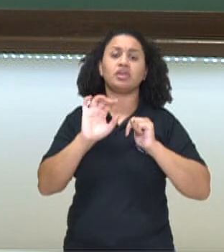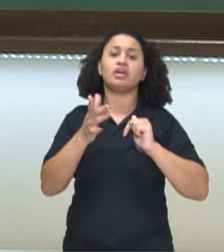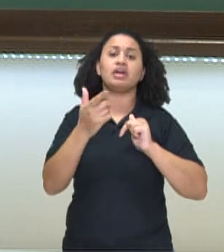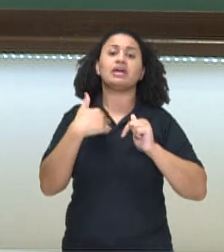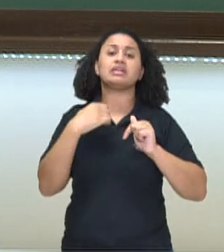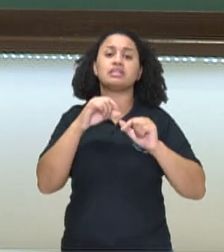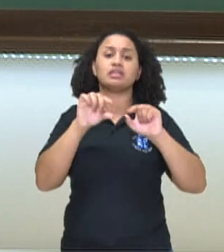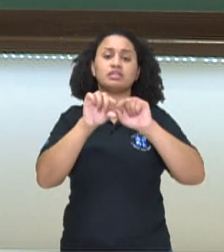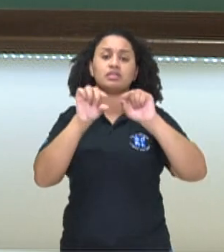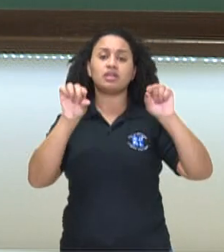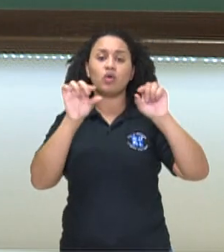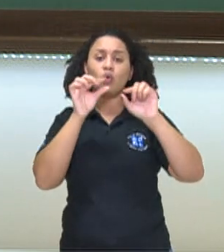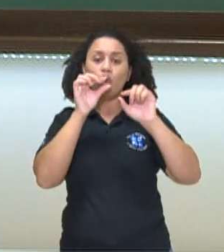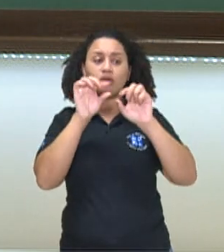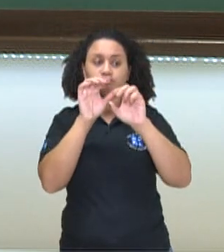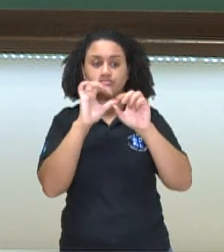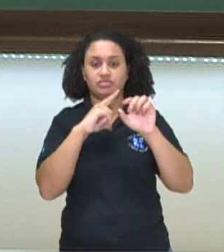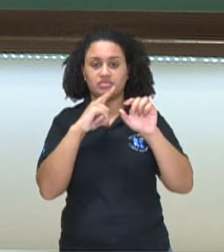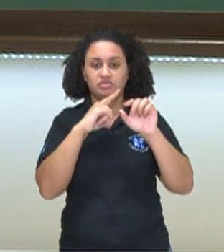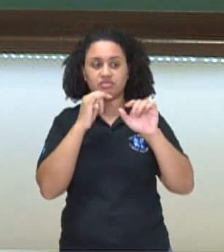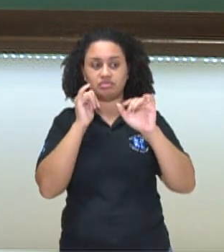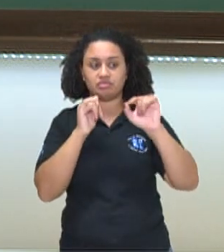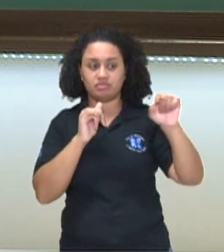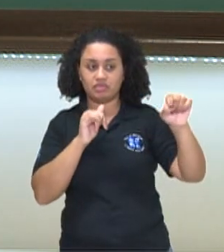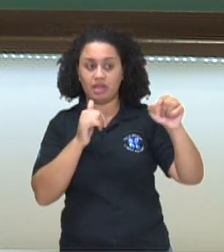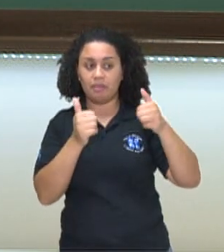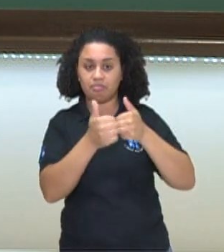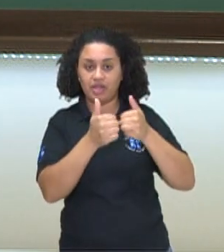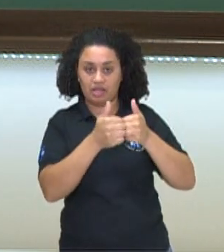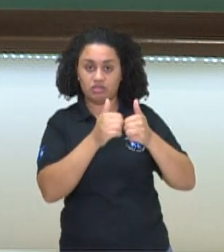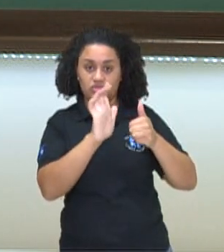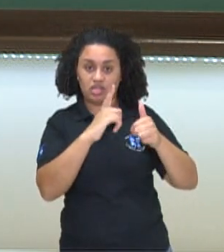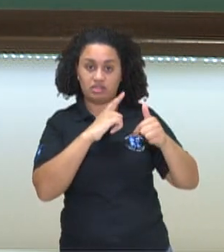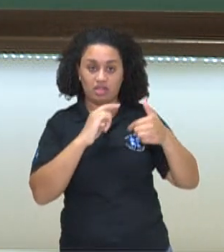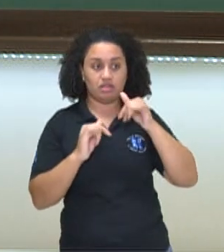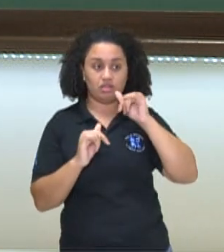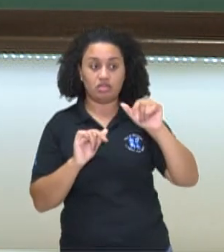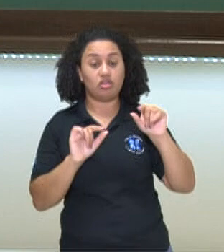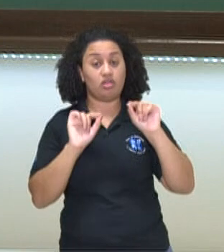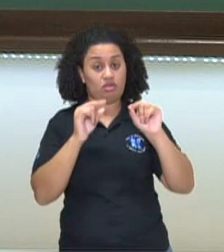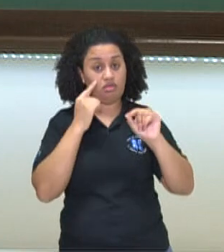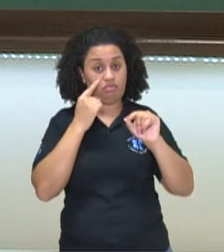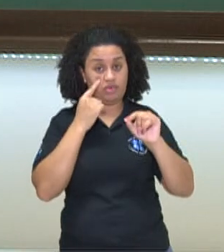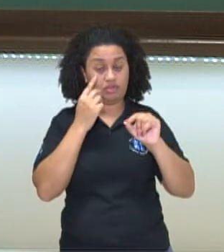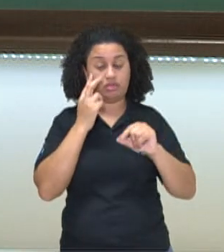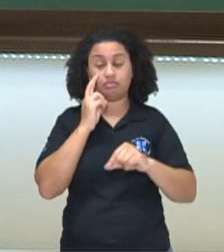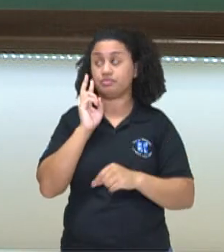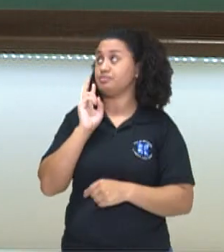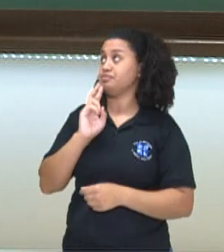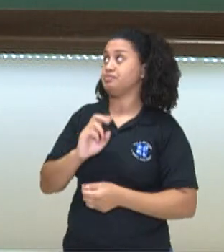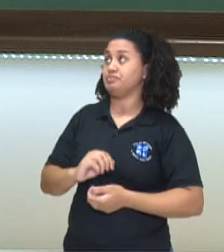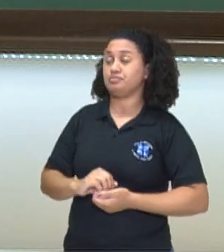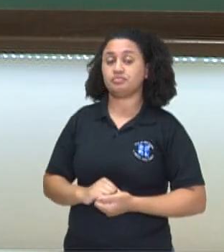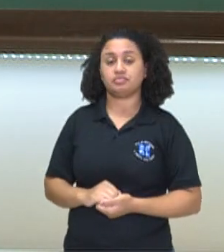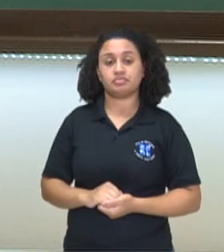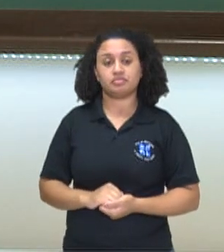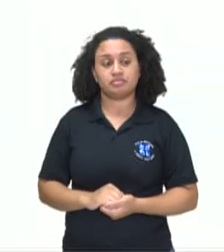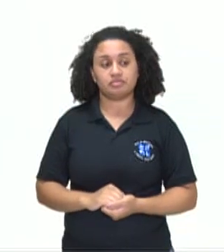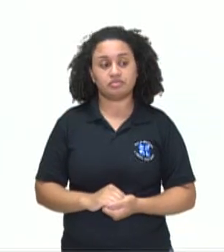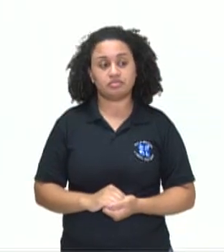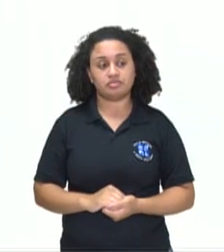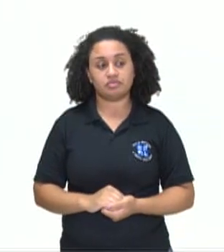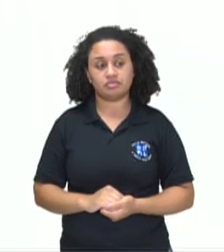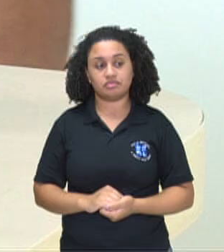eu coloco um canudinho eletrizado perto, né, desse sensor? A parte eletrizada